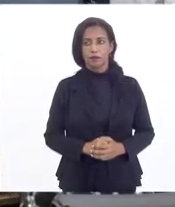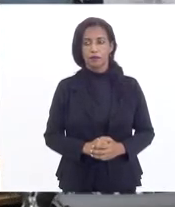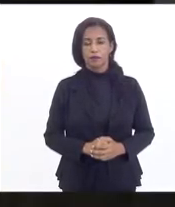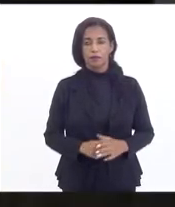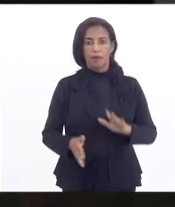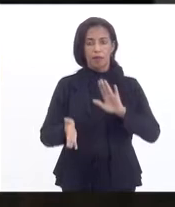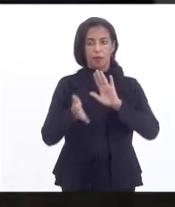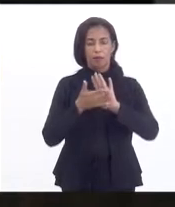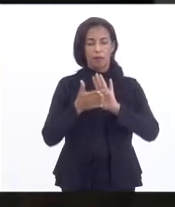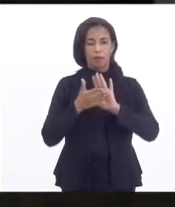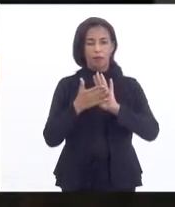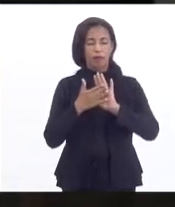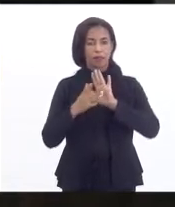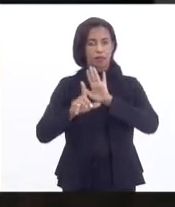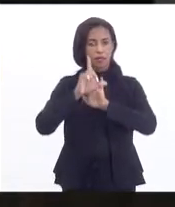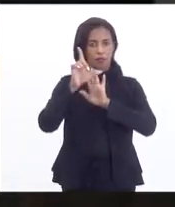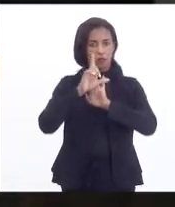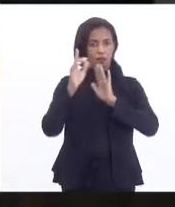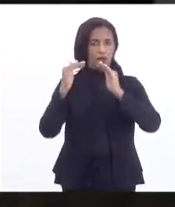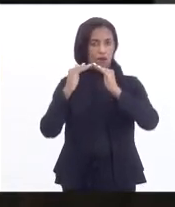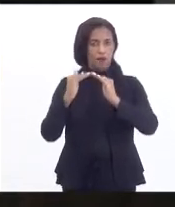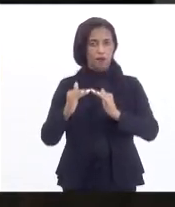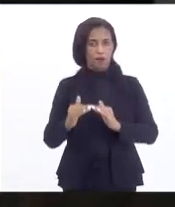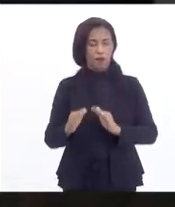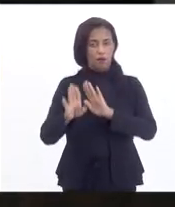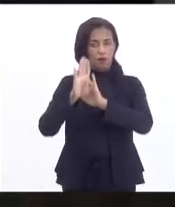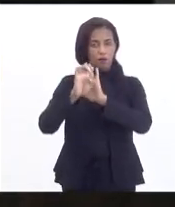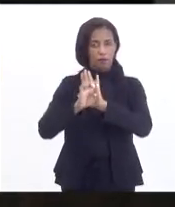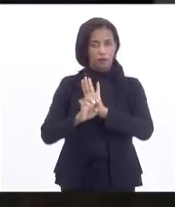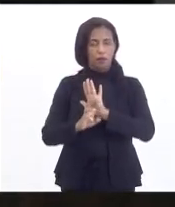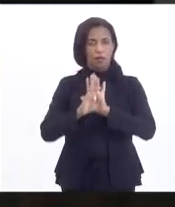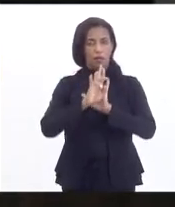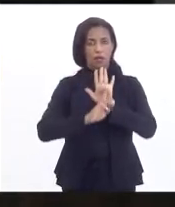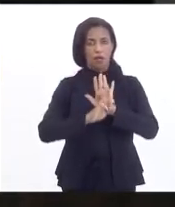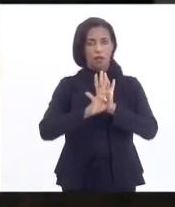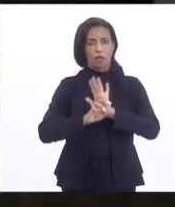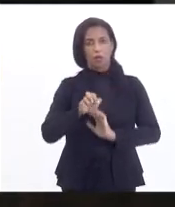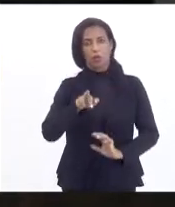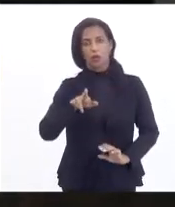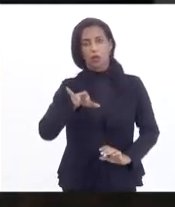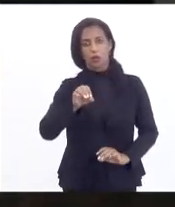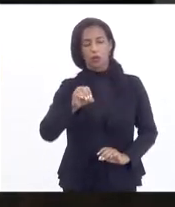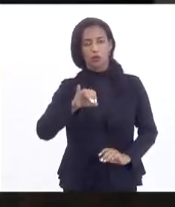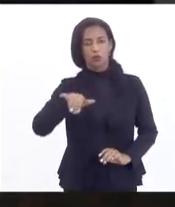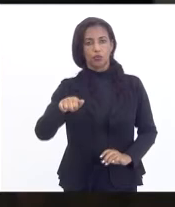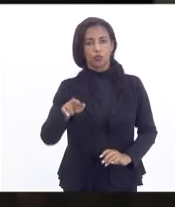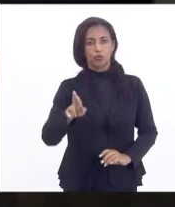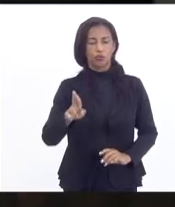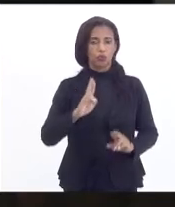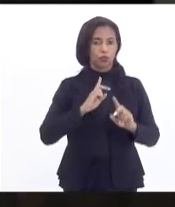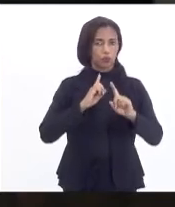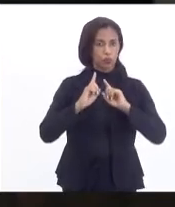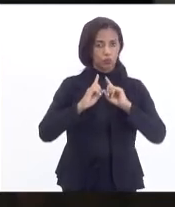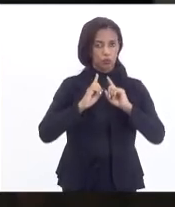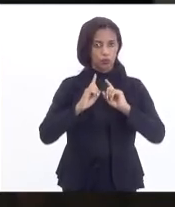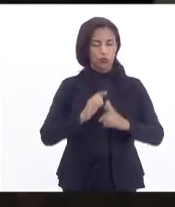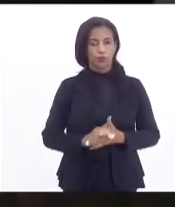Parecer da Comissão de Indicação Legislativa favorável com emendas. Relator, deputado Eurico Júnior. Em discussão.